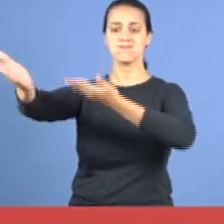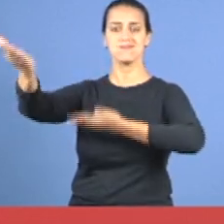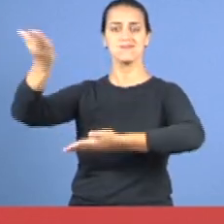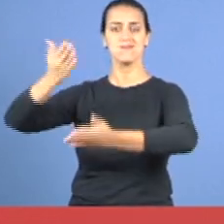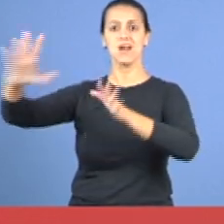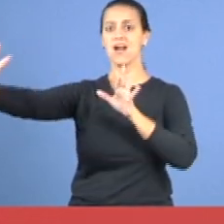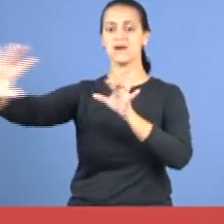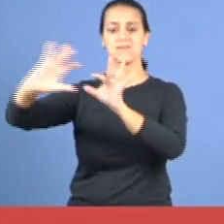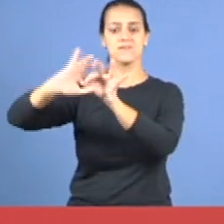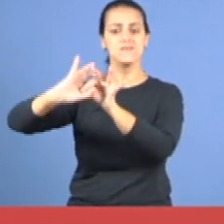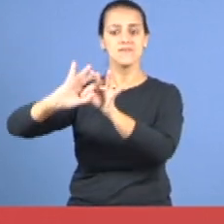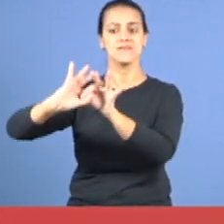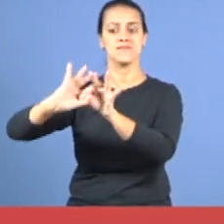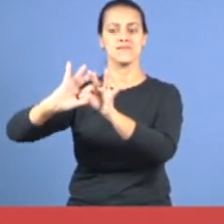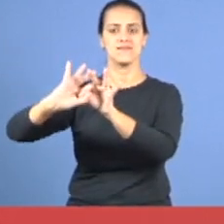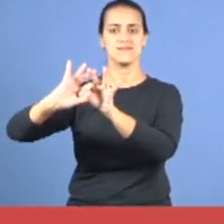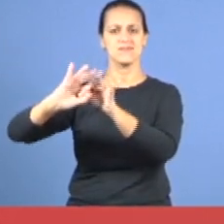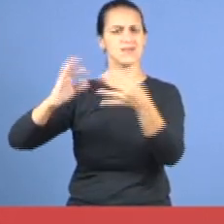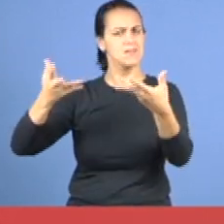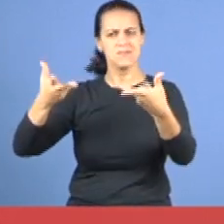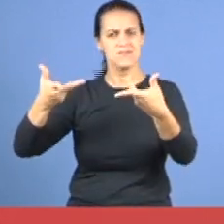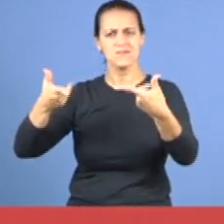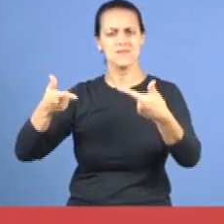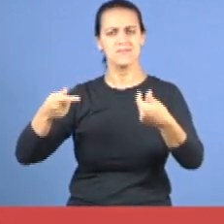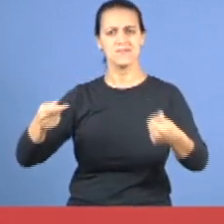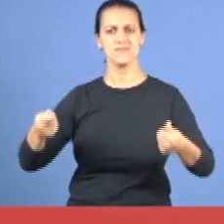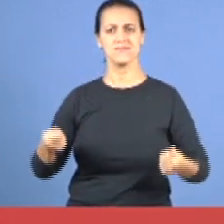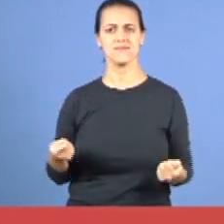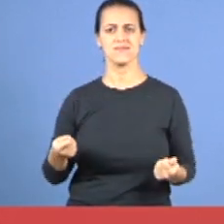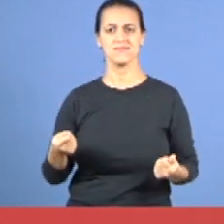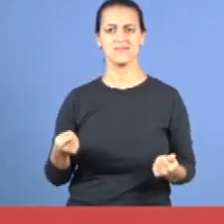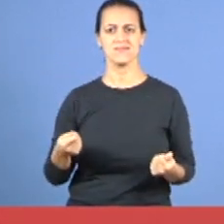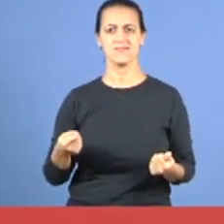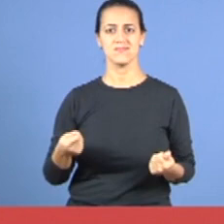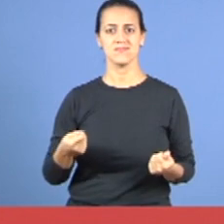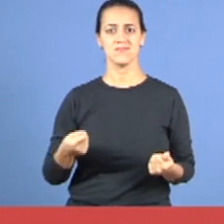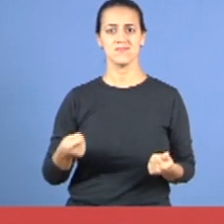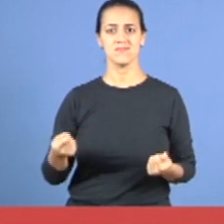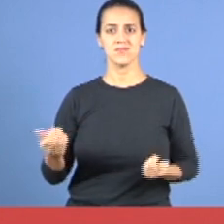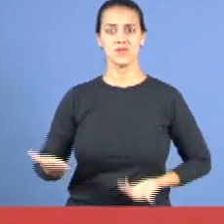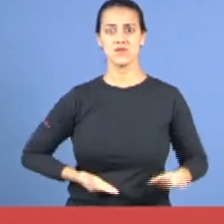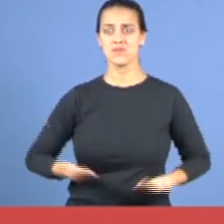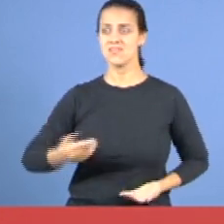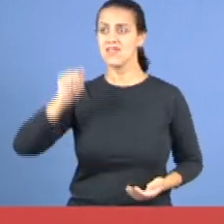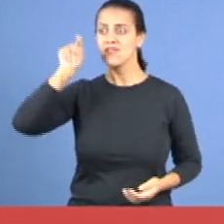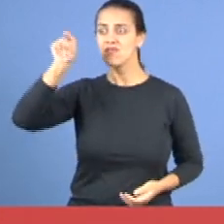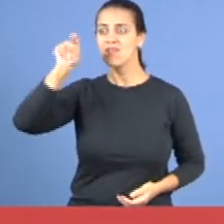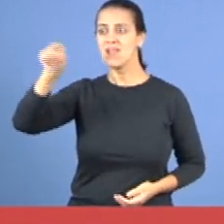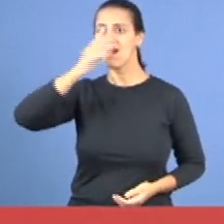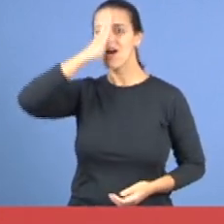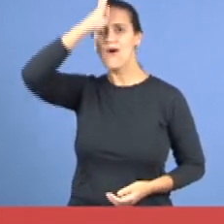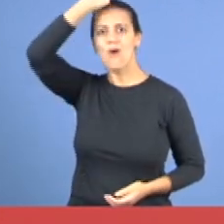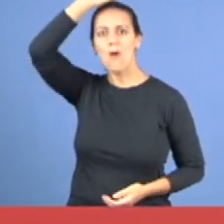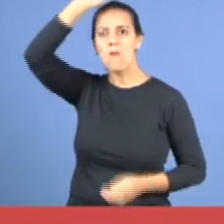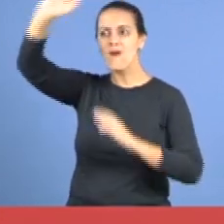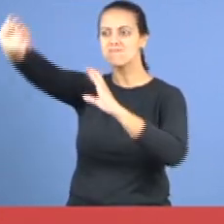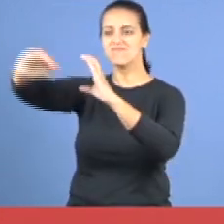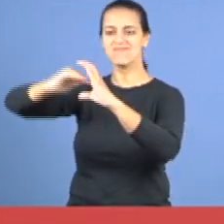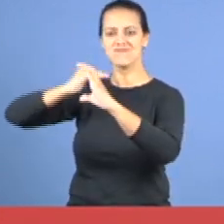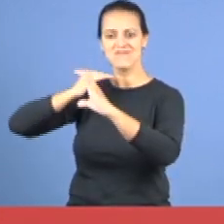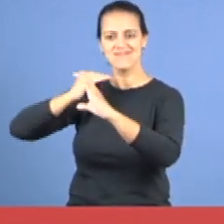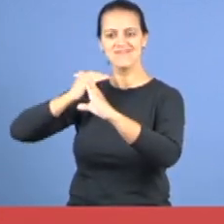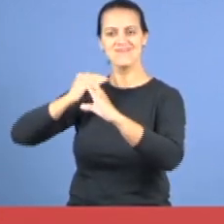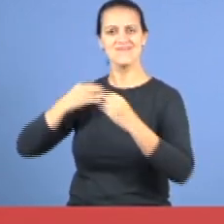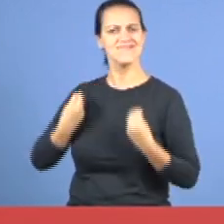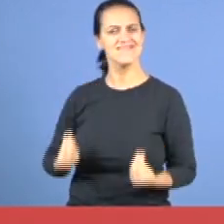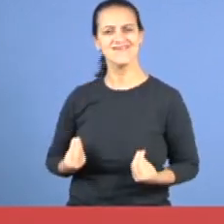mais extraordinária do que isso. O que os irmãos lá de Roma estão escrevendo? Que coisa, né? No tempo de Paulo é